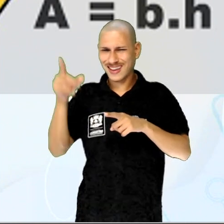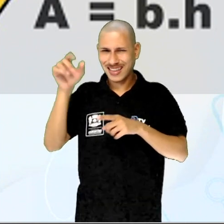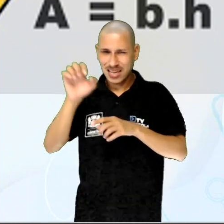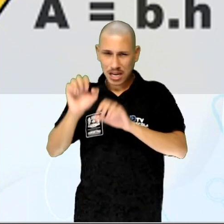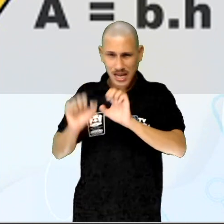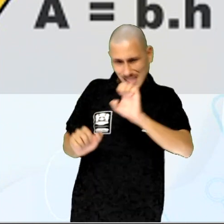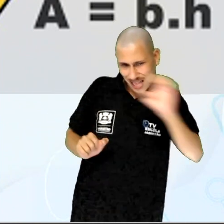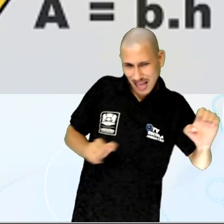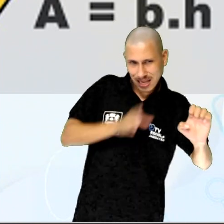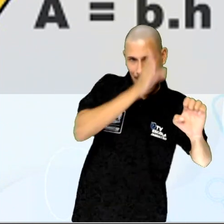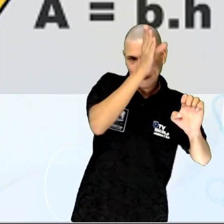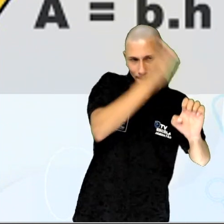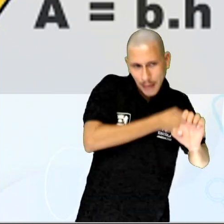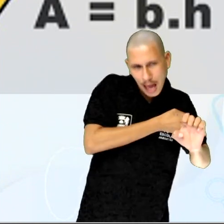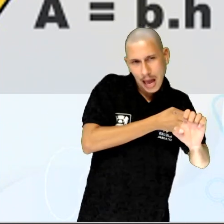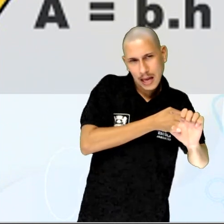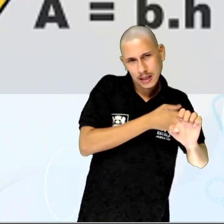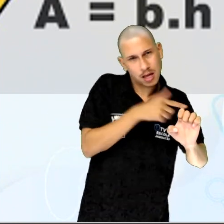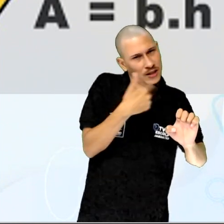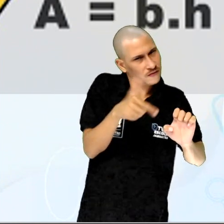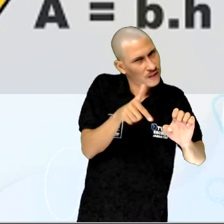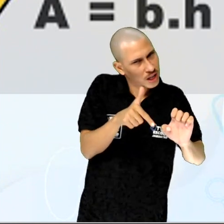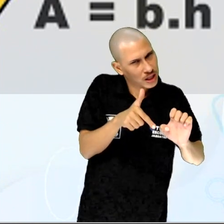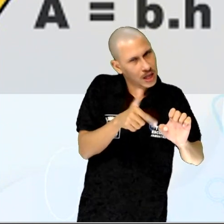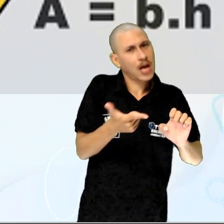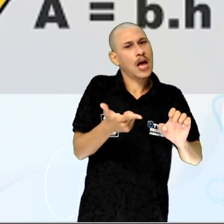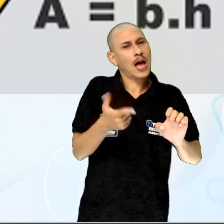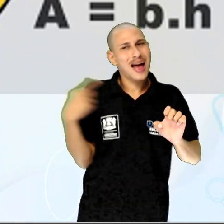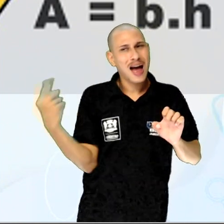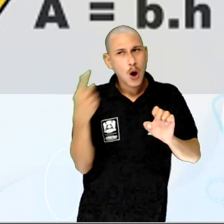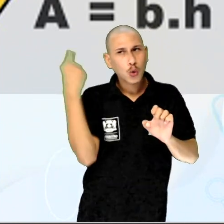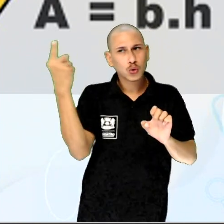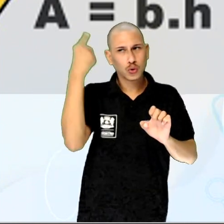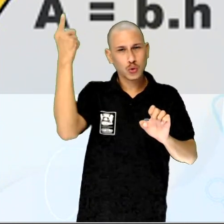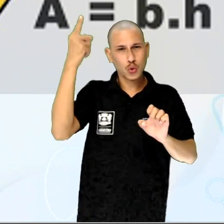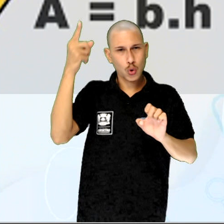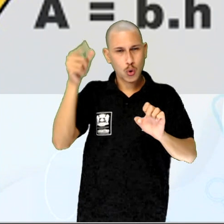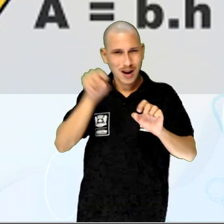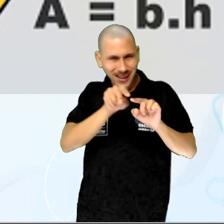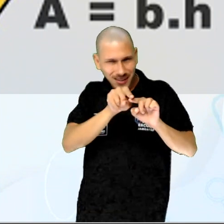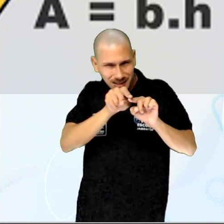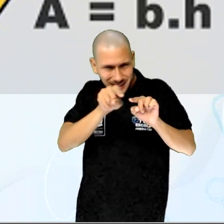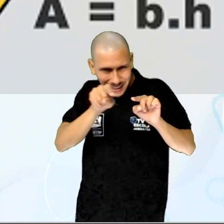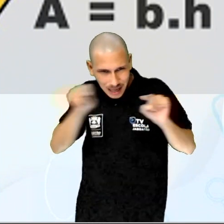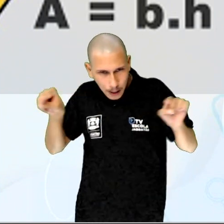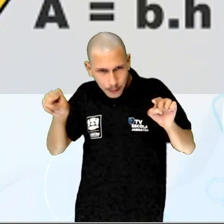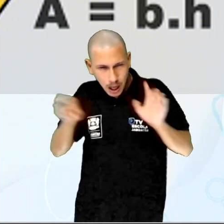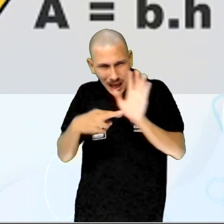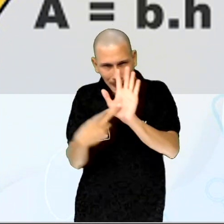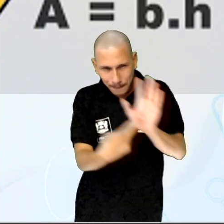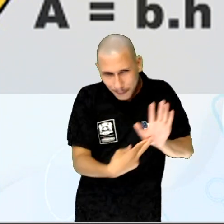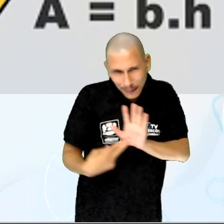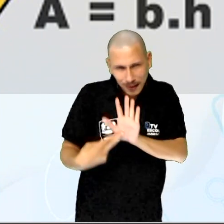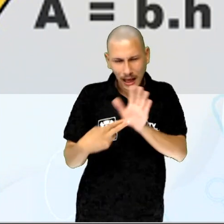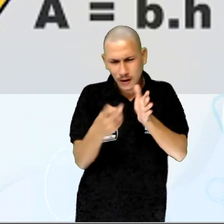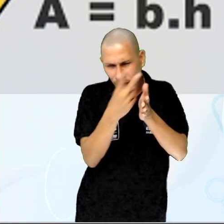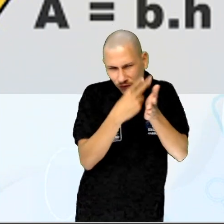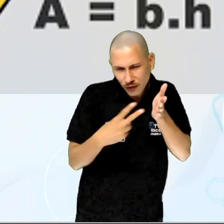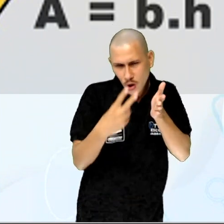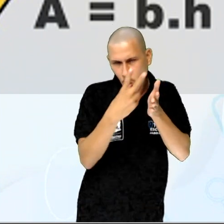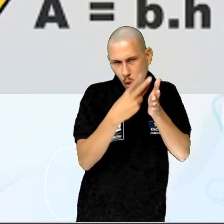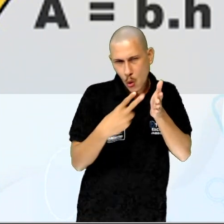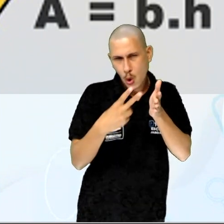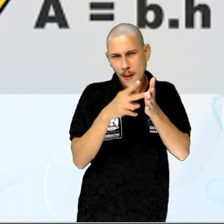que ele fica meio enviesado assim, né? A altura vai ter que ser realmente o tamanho dele, né? Que é justamente o que está representado ali na figura por uma